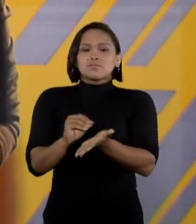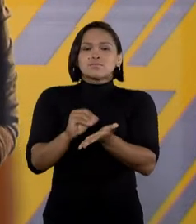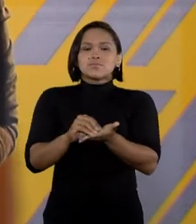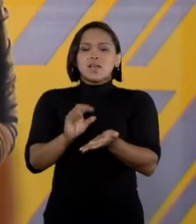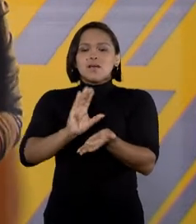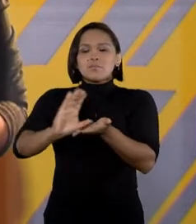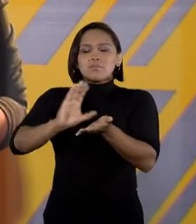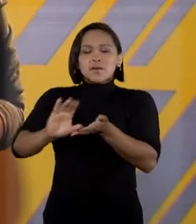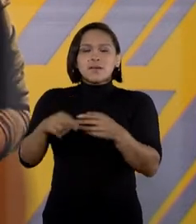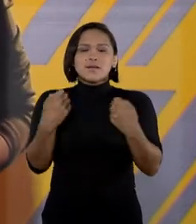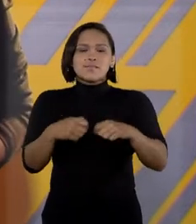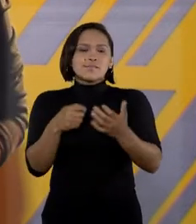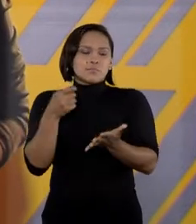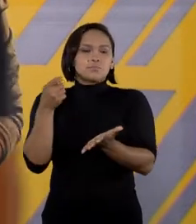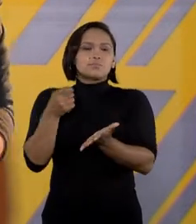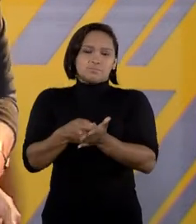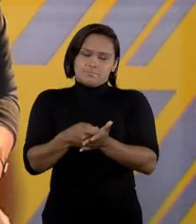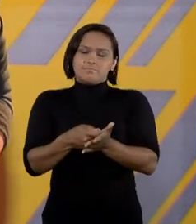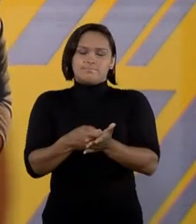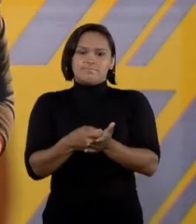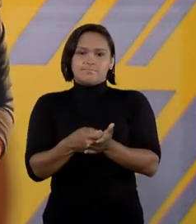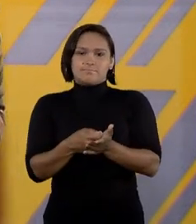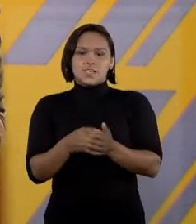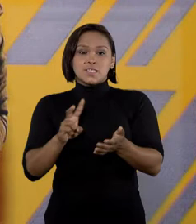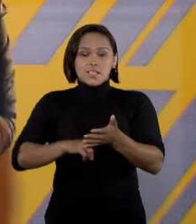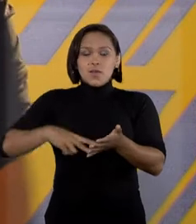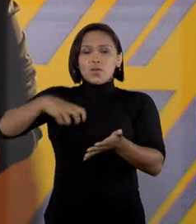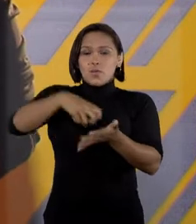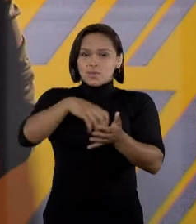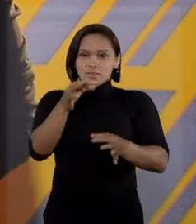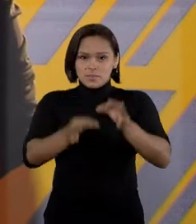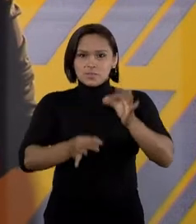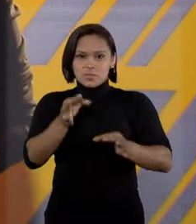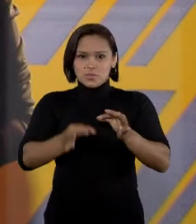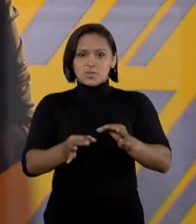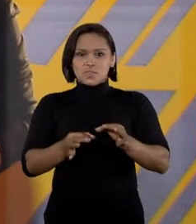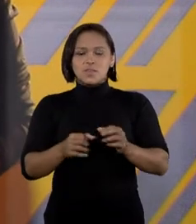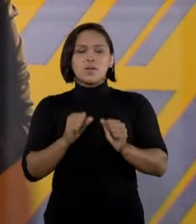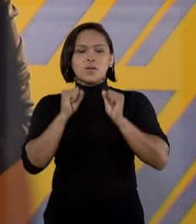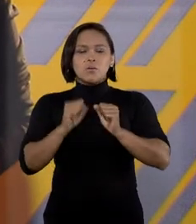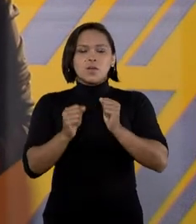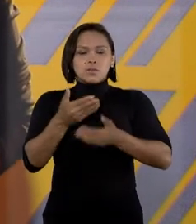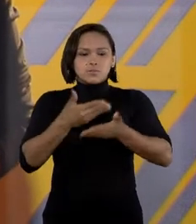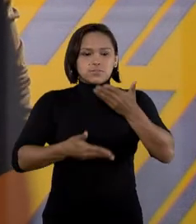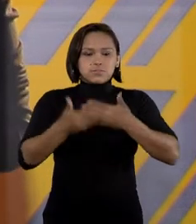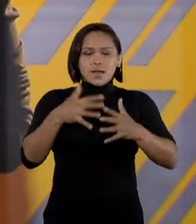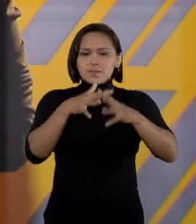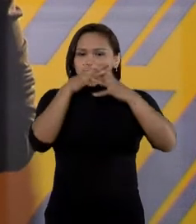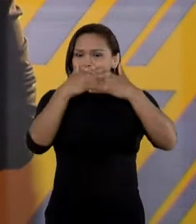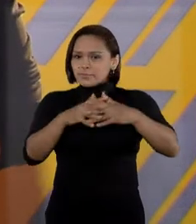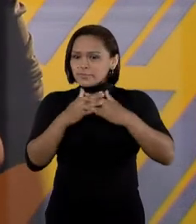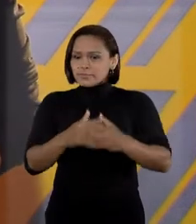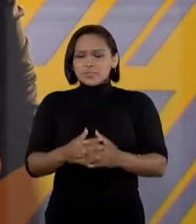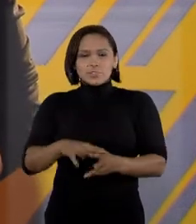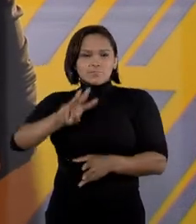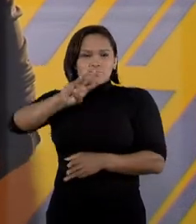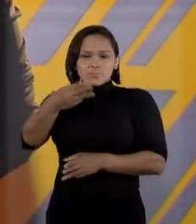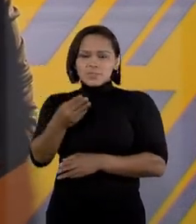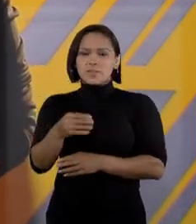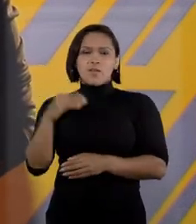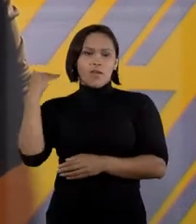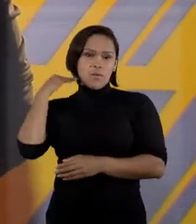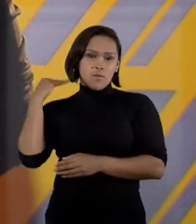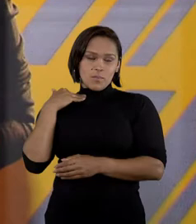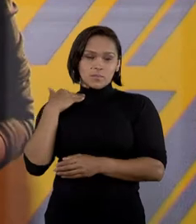assegurar eventual ressarcimento futuro, caso viesse a ser condenada pela Justiça, o que poderia gerar um prejuízo milionário aos cofres